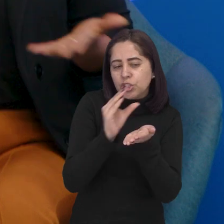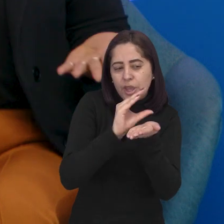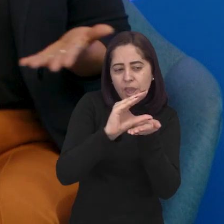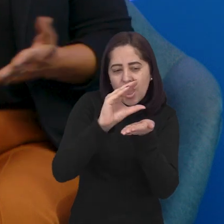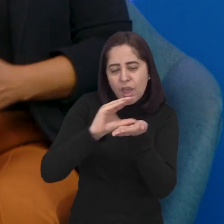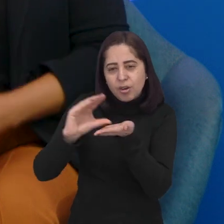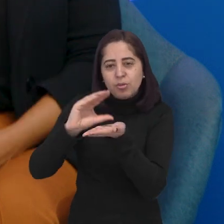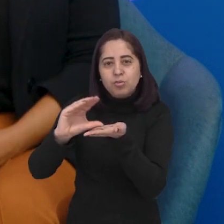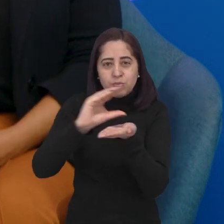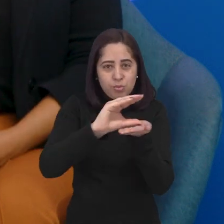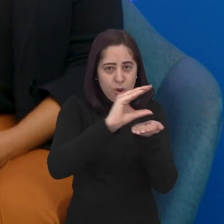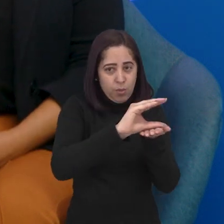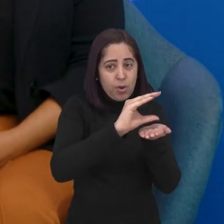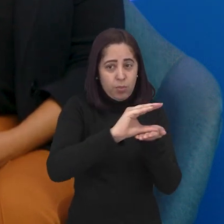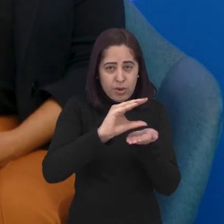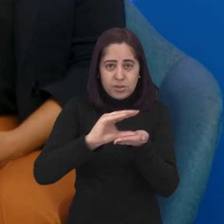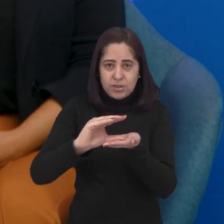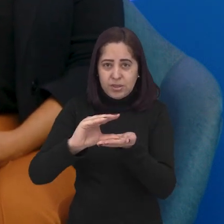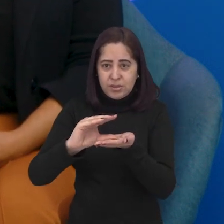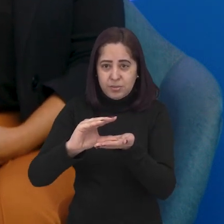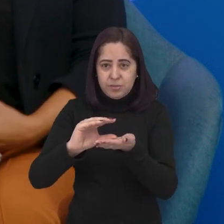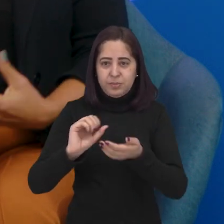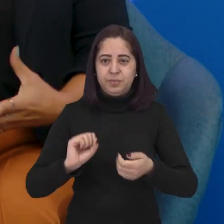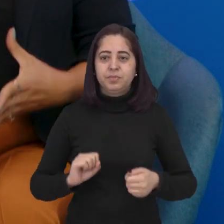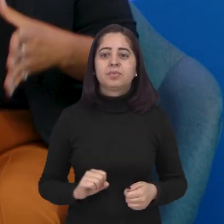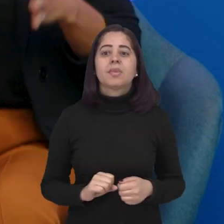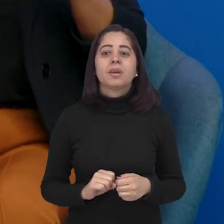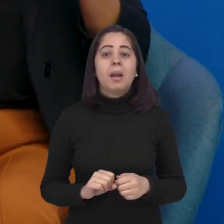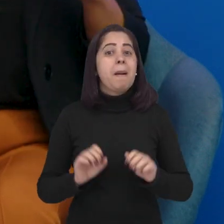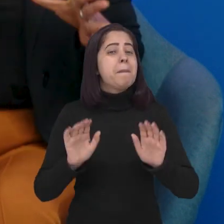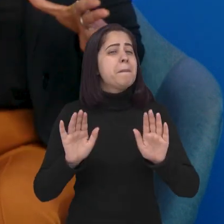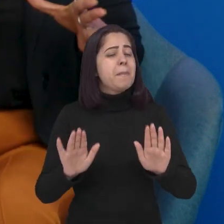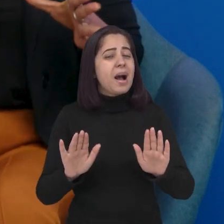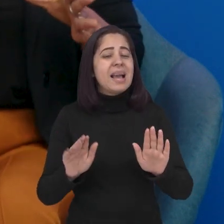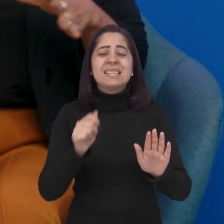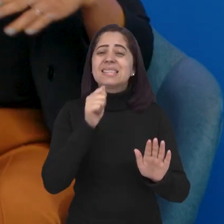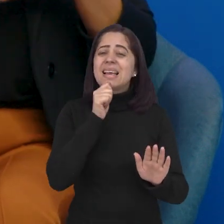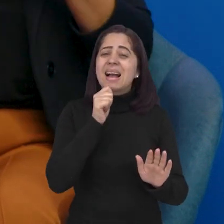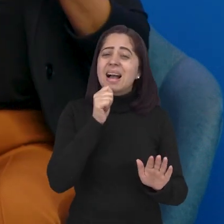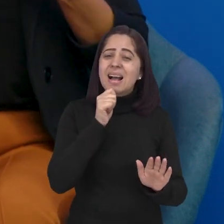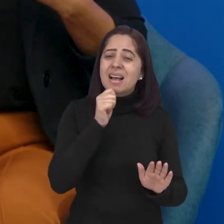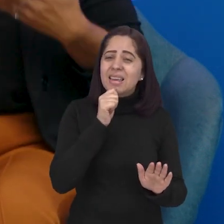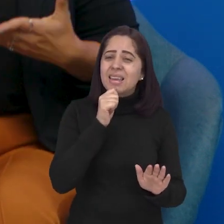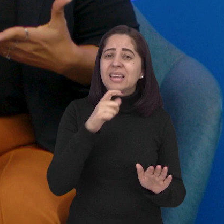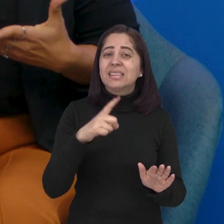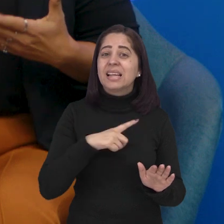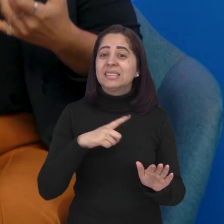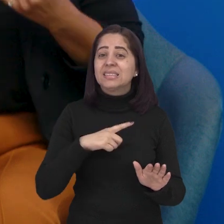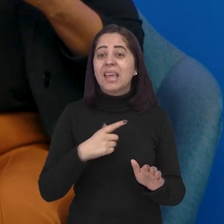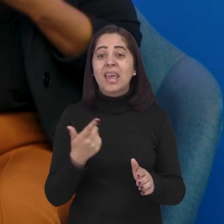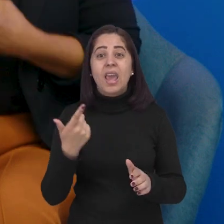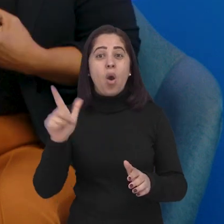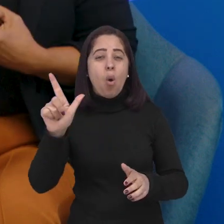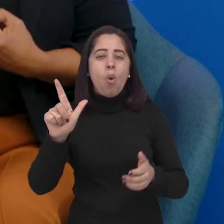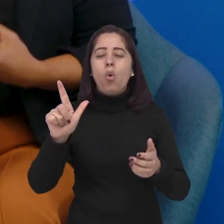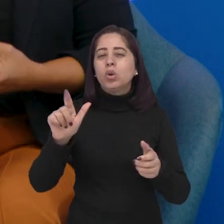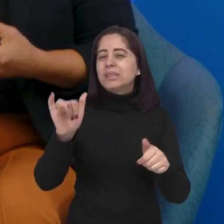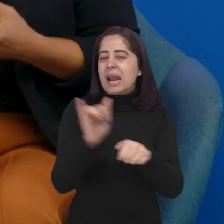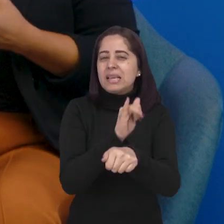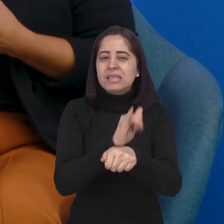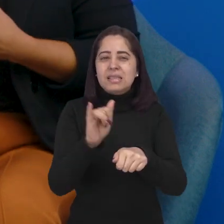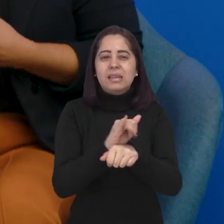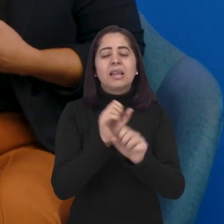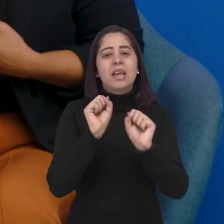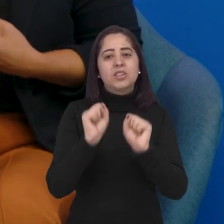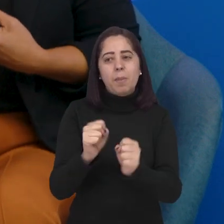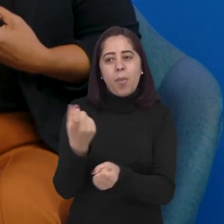distribuição e transparência e aplicação dos recursos públicos. Mas ainda tem outras formas, como fundo partidário,